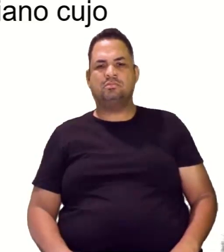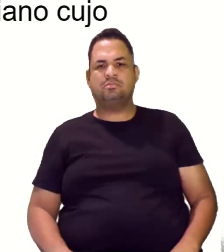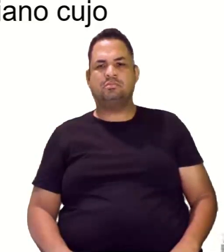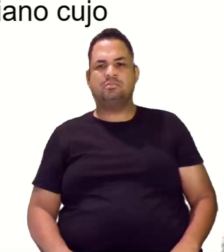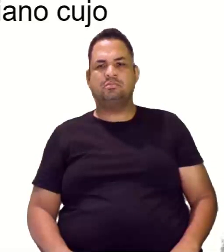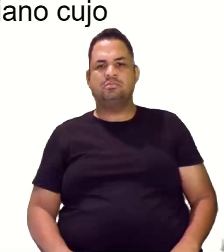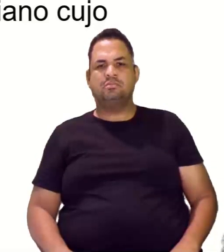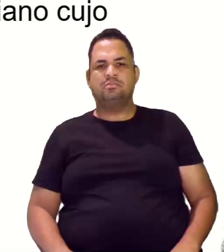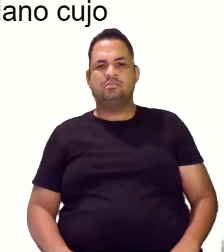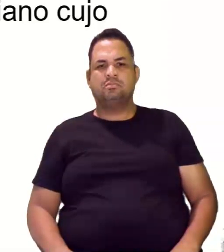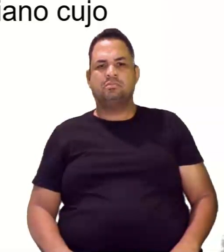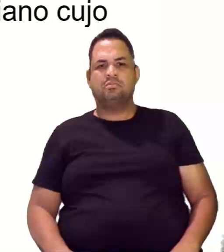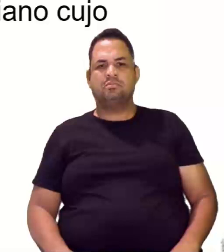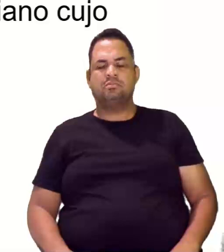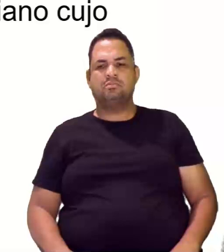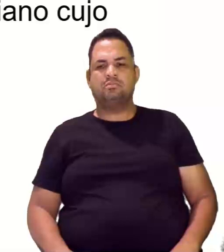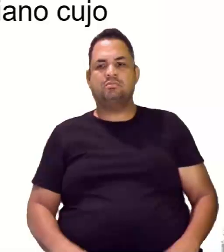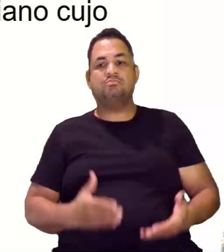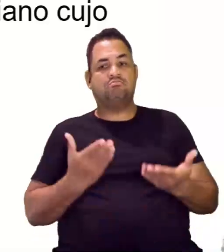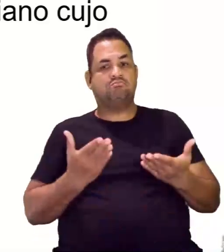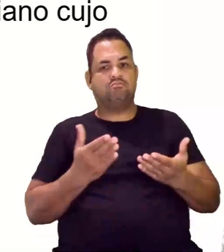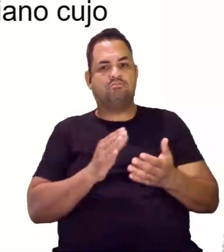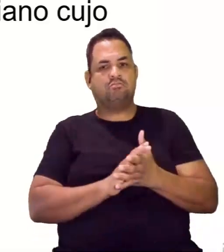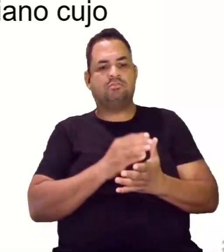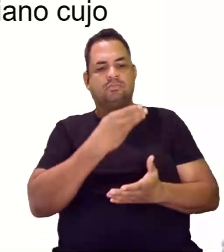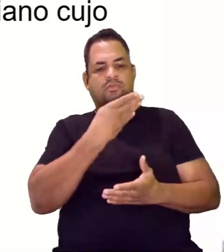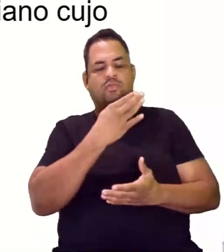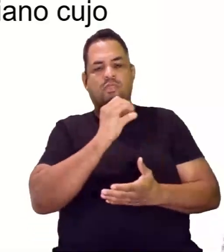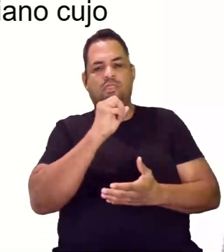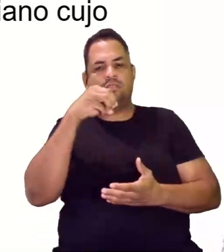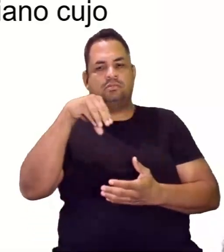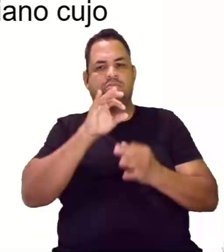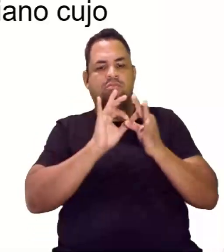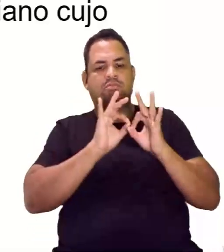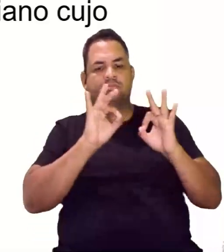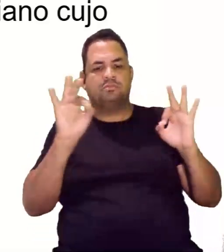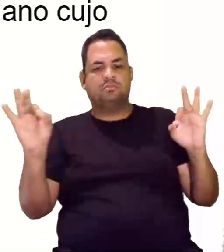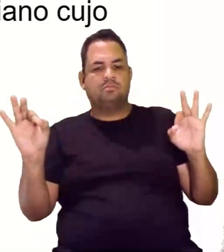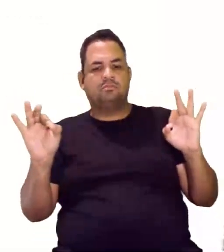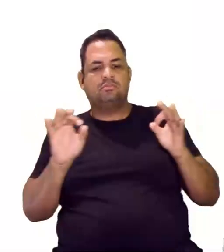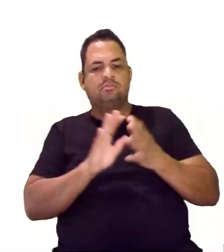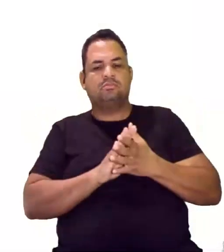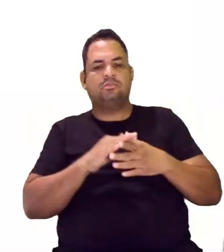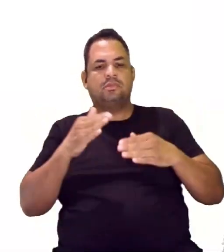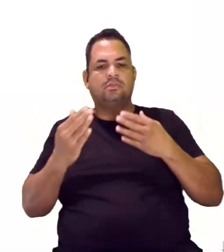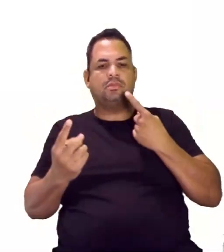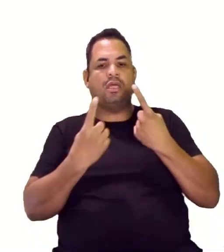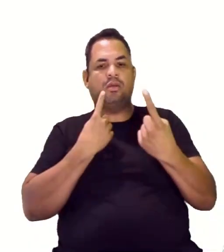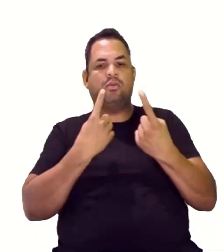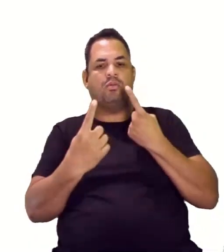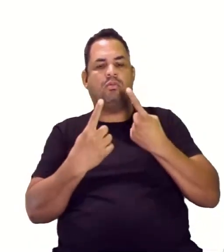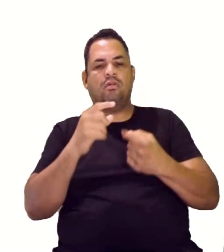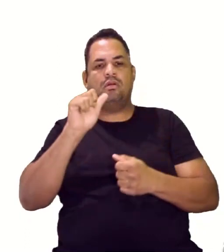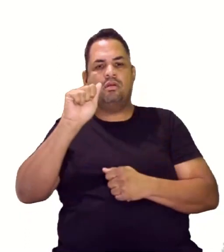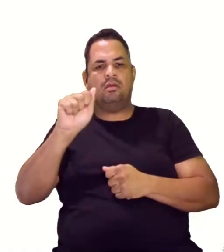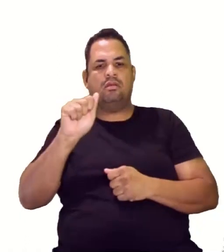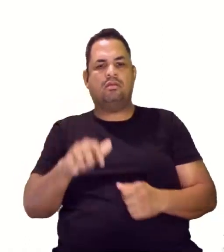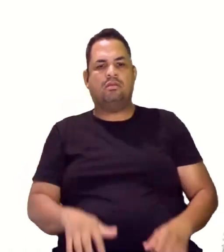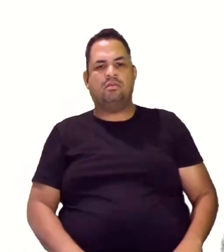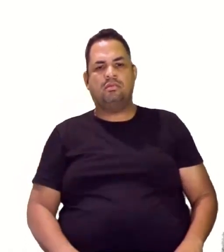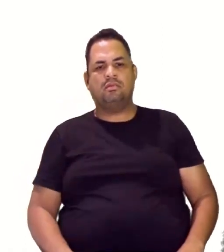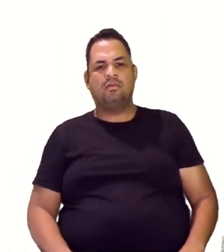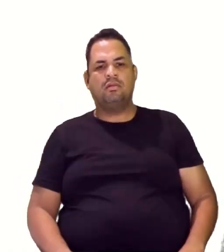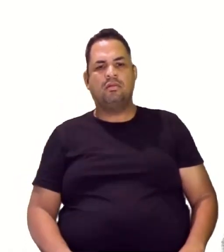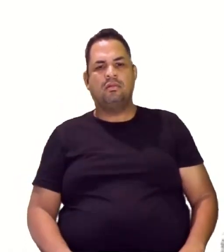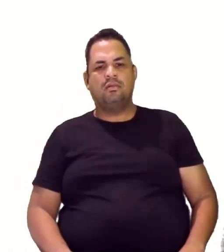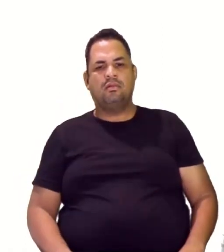lá. Posicionado a exatos 40 metros da distância da Avenida A. Então vamos lá olhar. Cadê a Avenida A? A Avenida A é